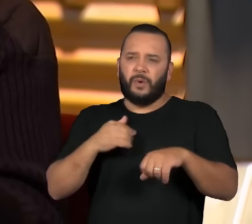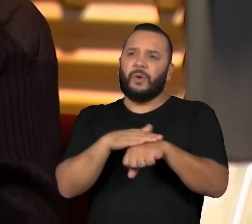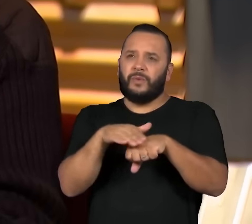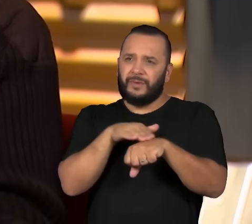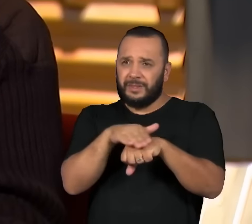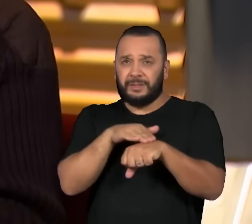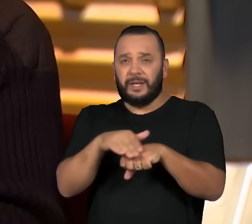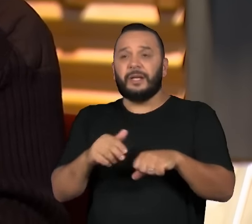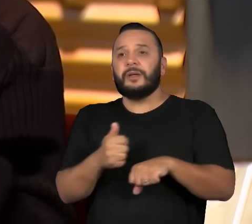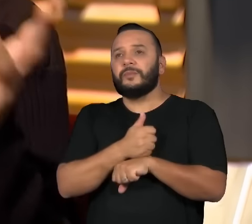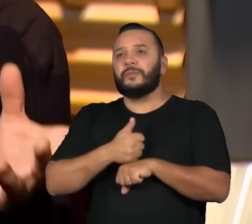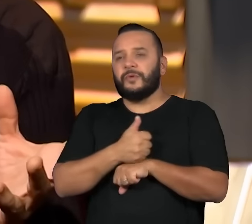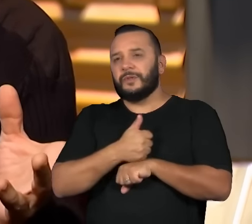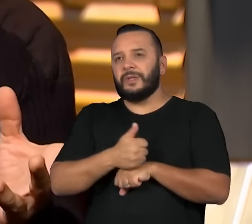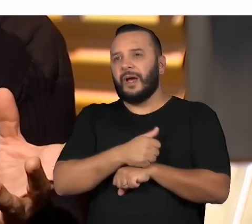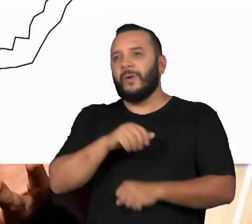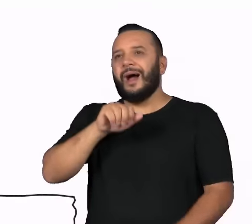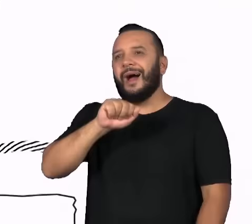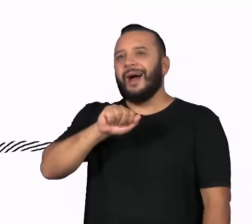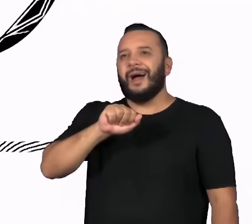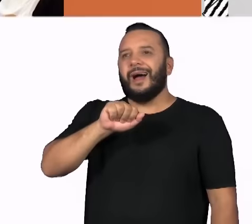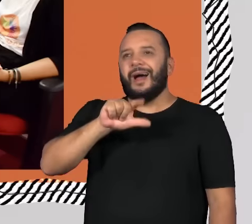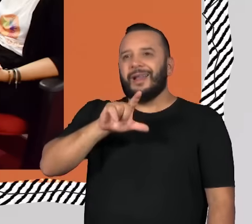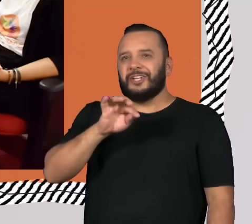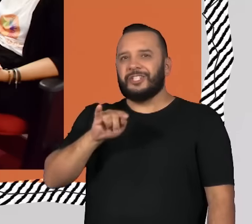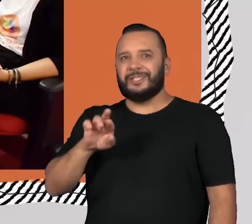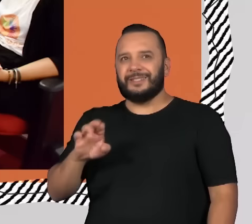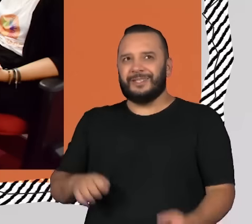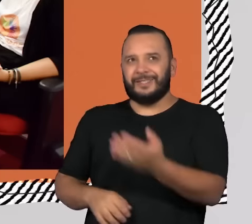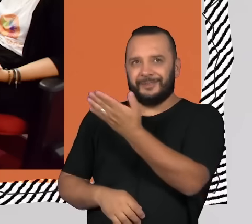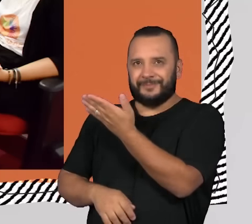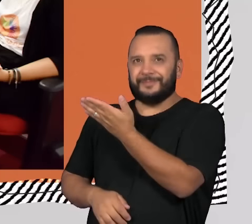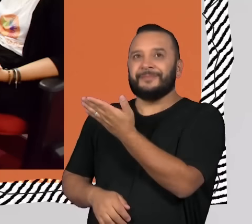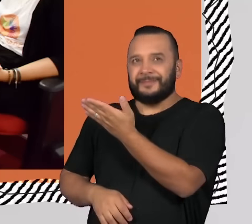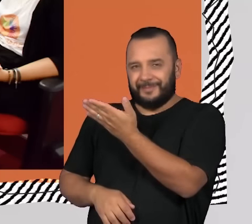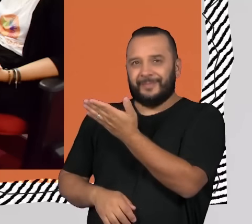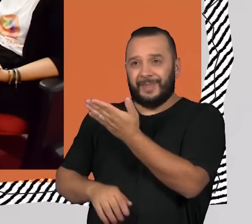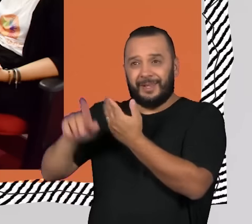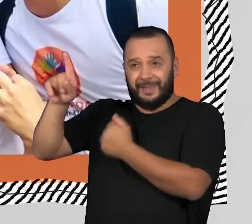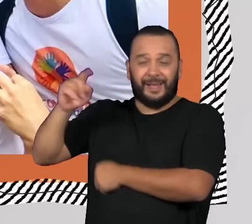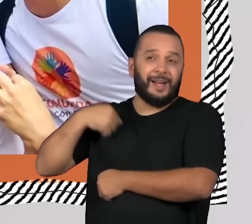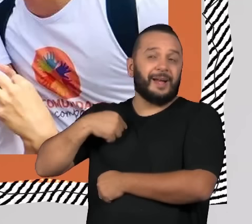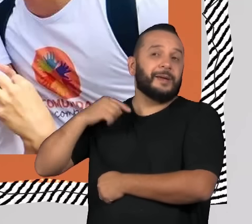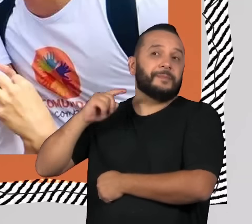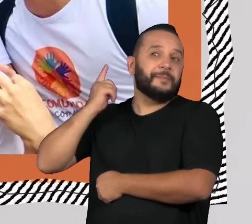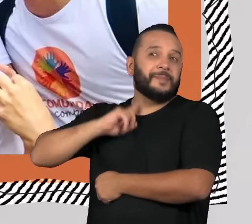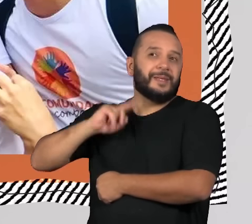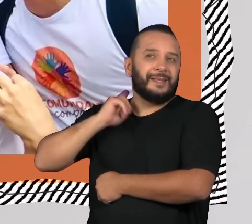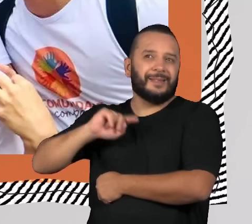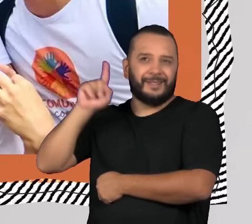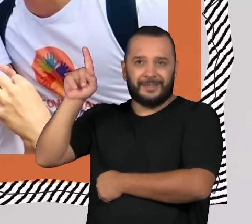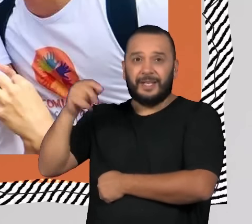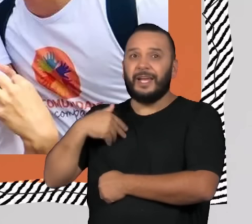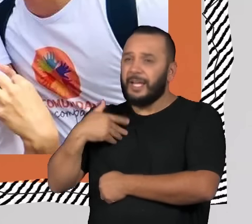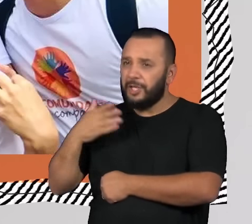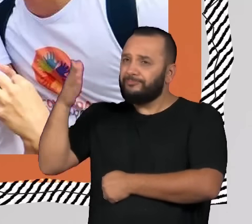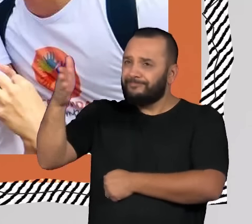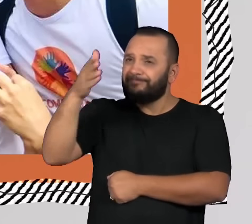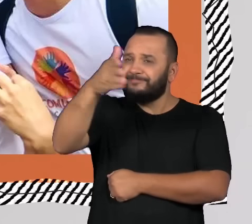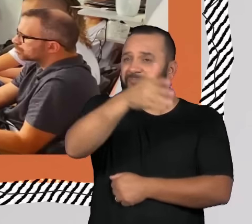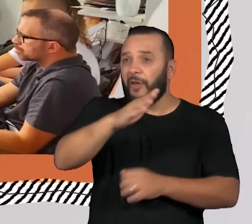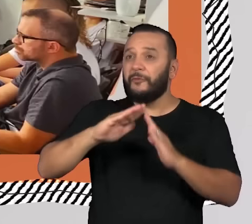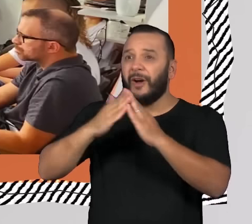o professor Alexandre, da Comunidade Compassiva, Tá. lá do Rio de Janeiro e de Minas Gerais, que leva o cuidado paliativo para as favelas. Sim. É